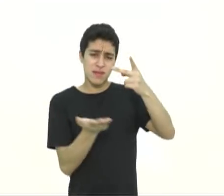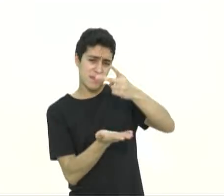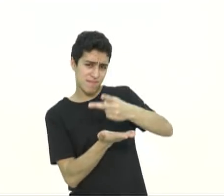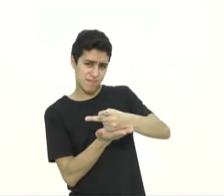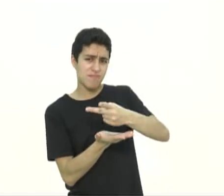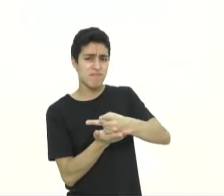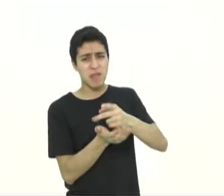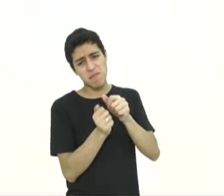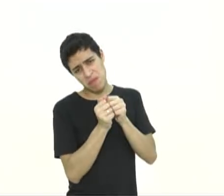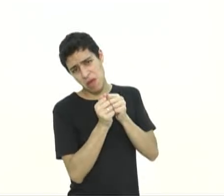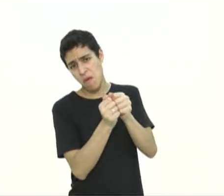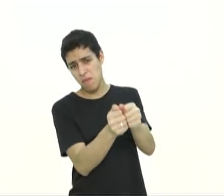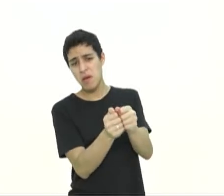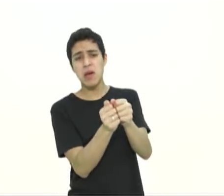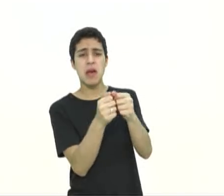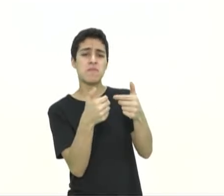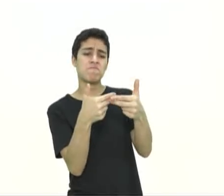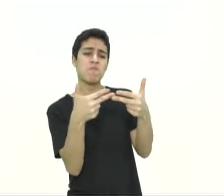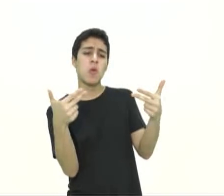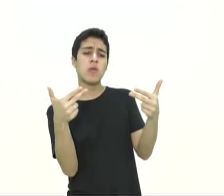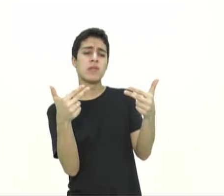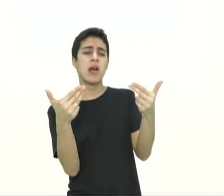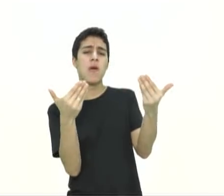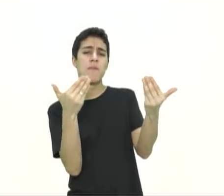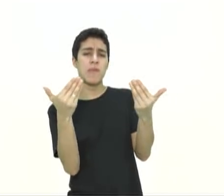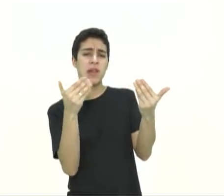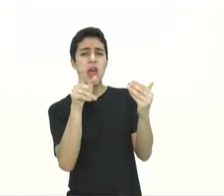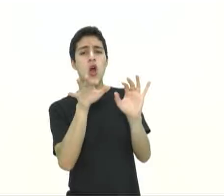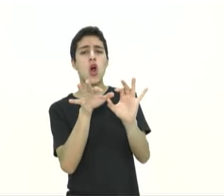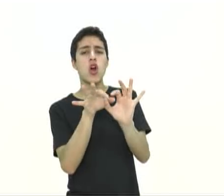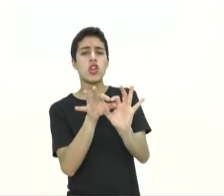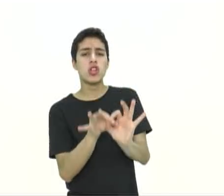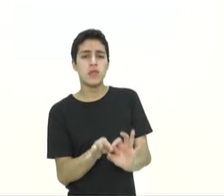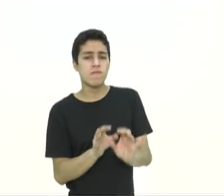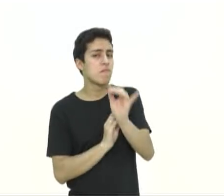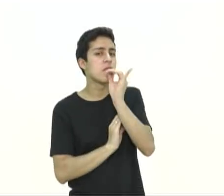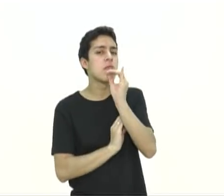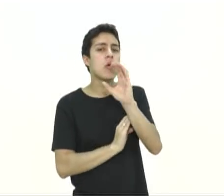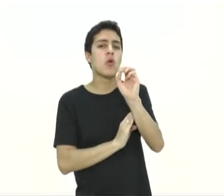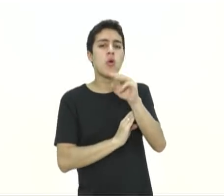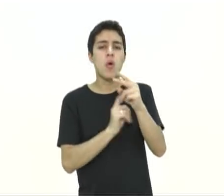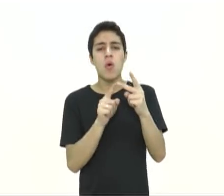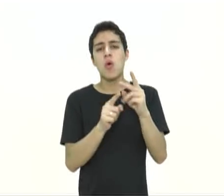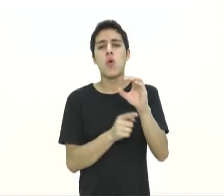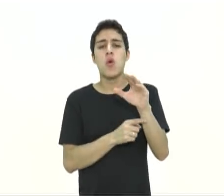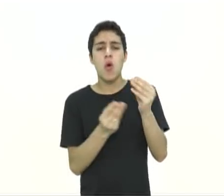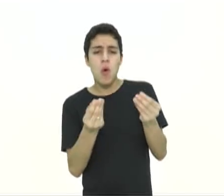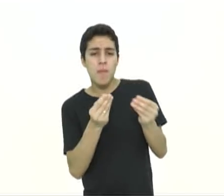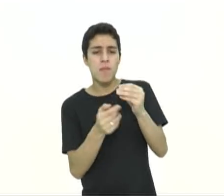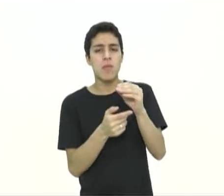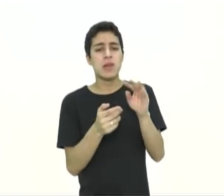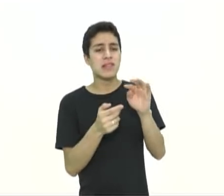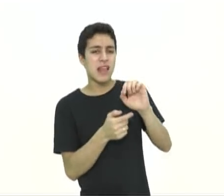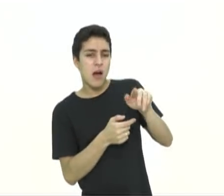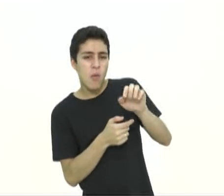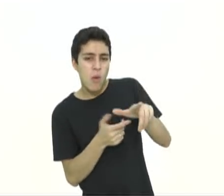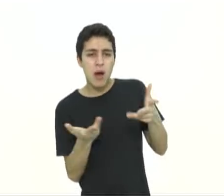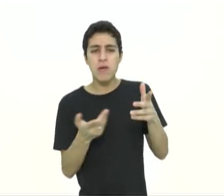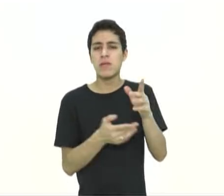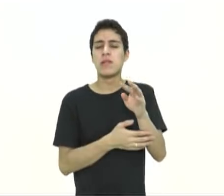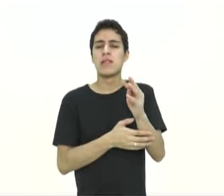elementos comparativos, que são conectivos, como com, como, tal qual, tal